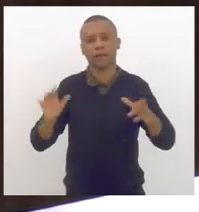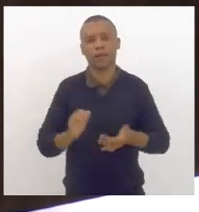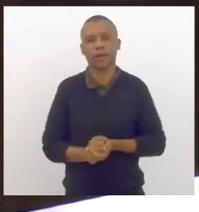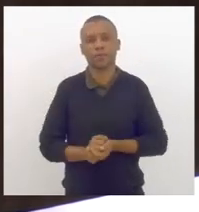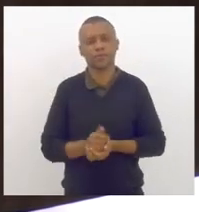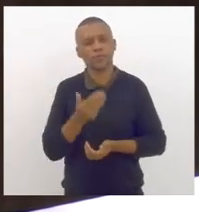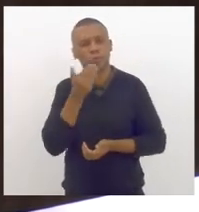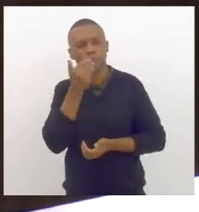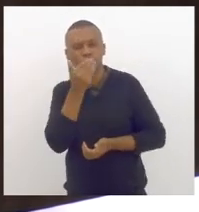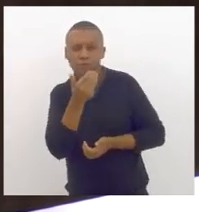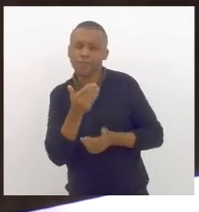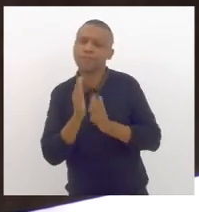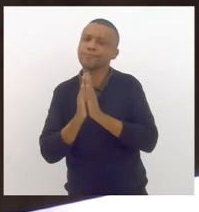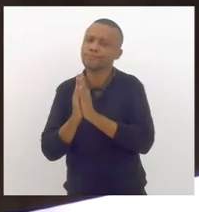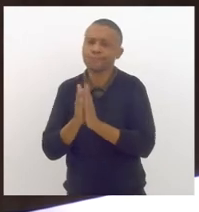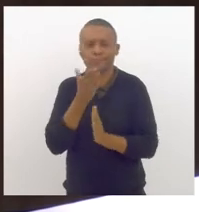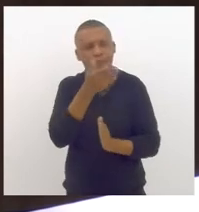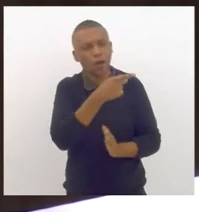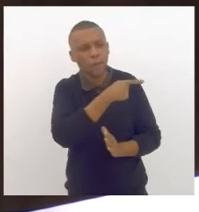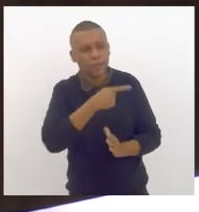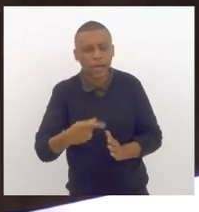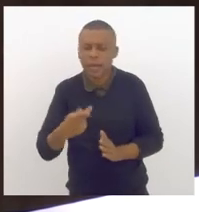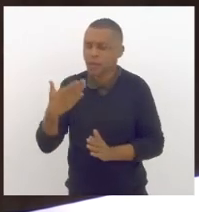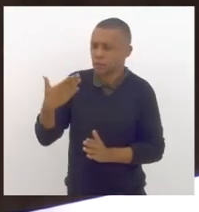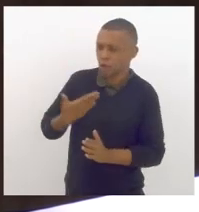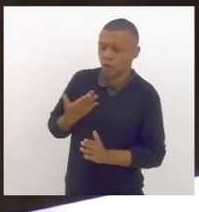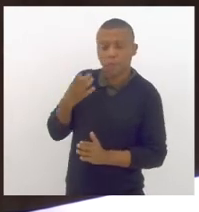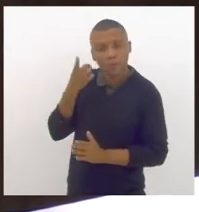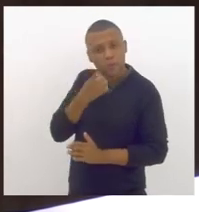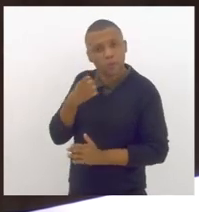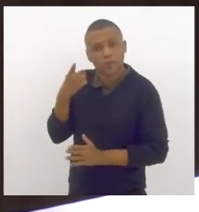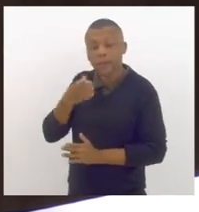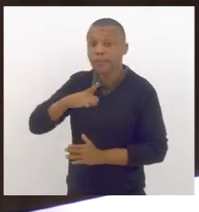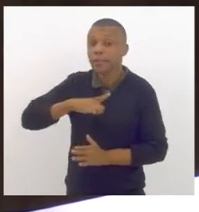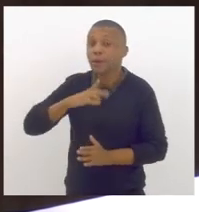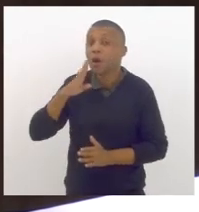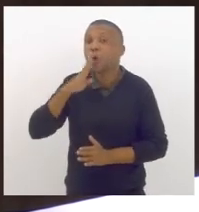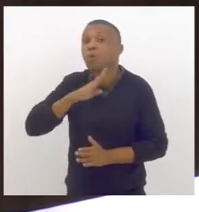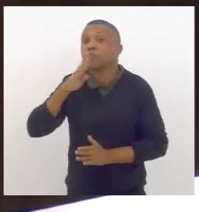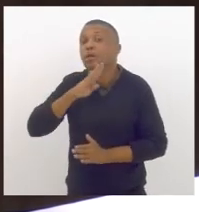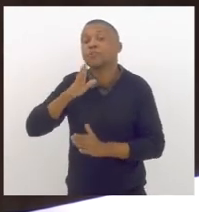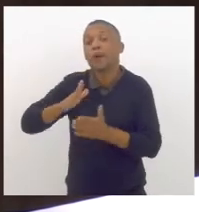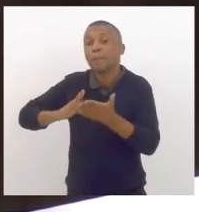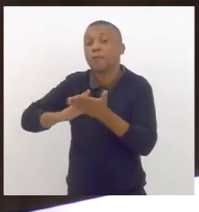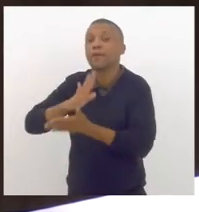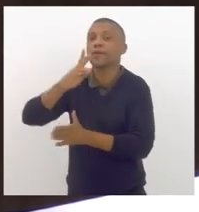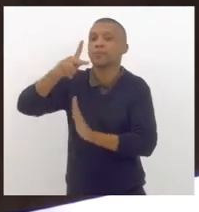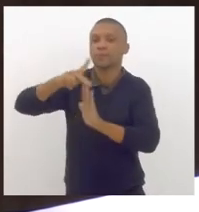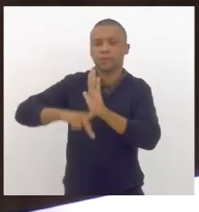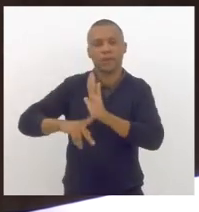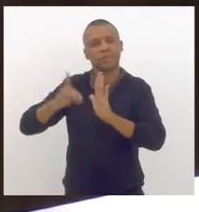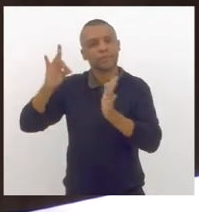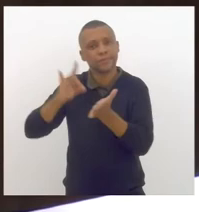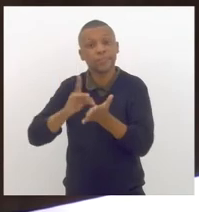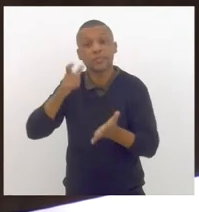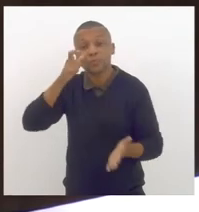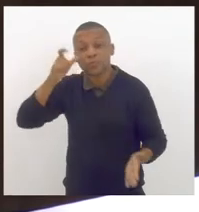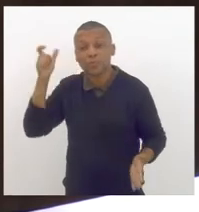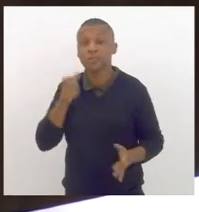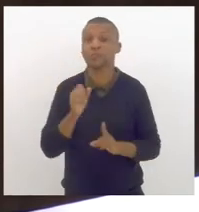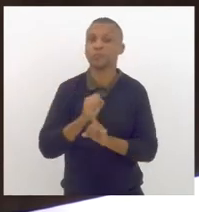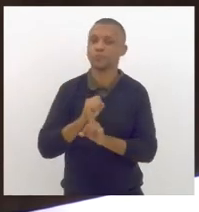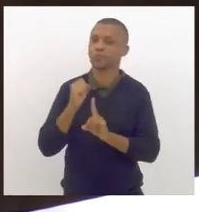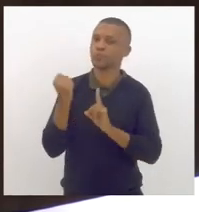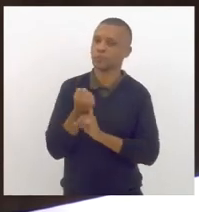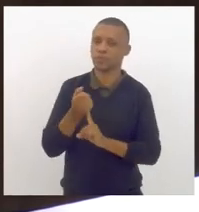rogar aos nossos pares que tenhamos a maior urgência possível em aprovar esse projeto tão importante e de verdade de interesse social. E quero aqui